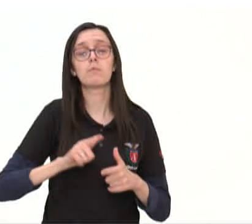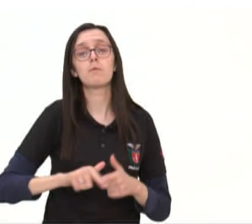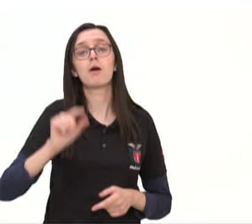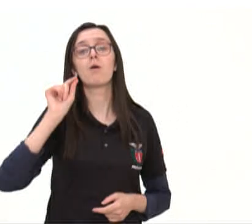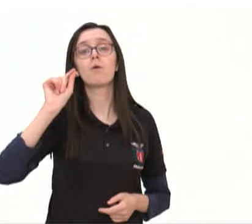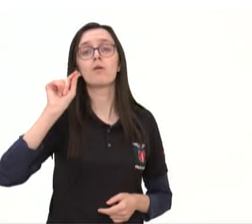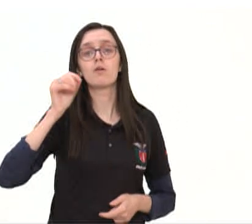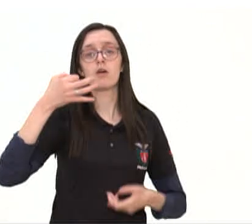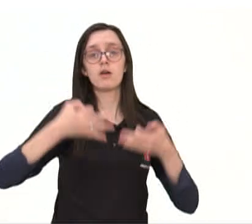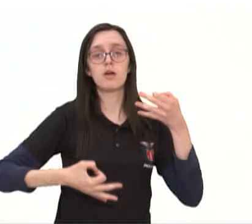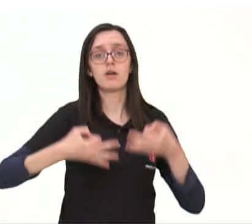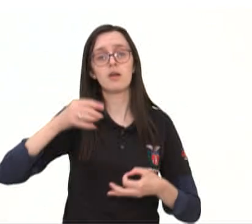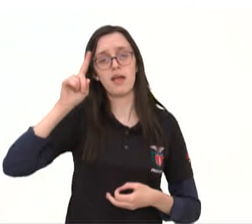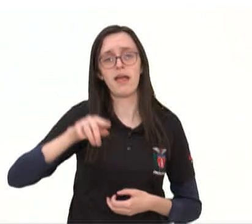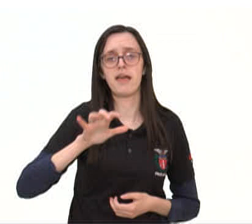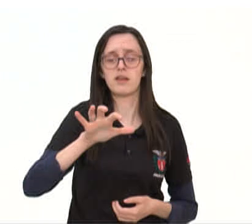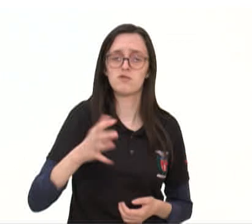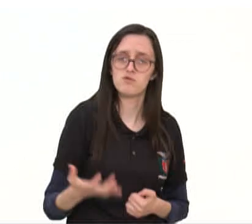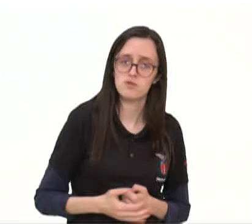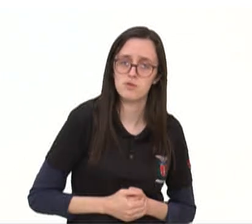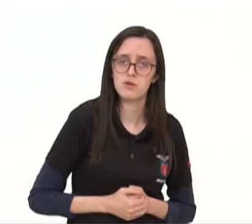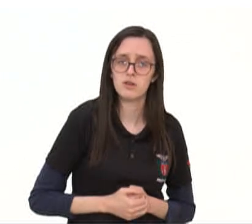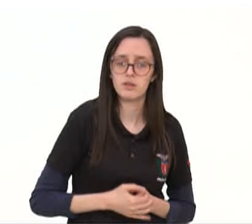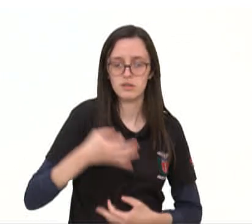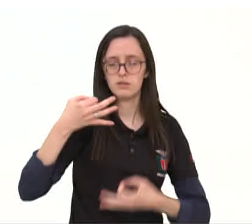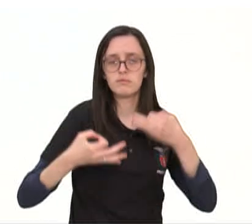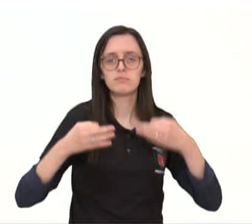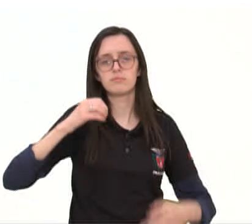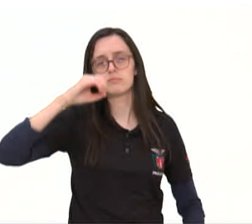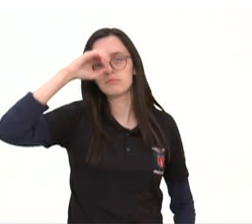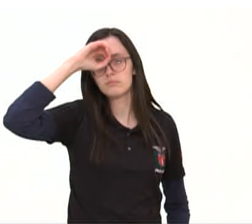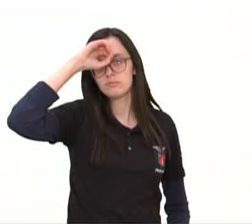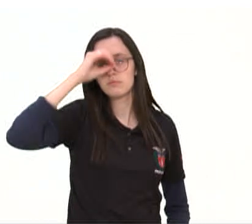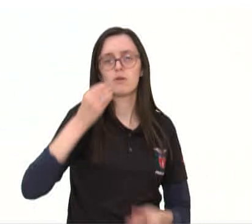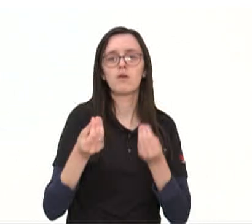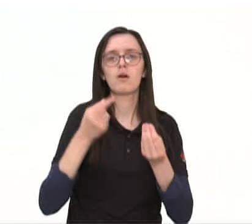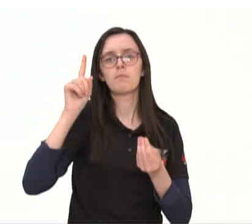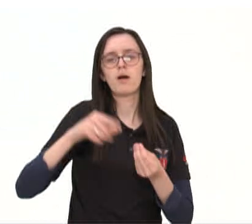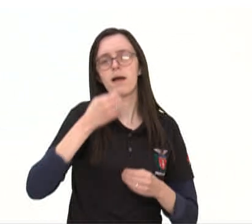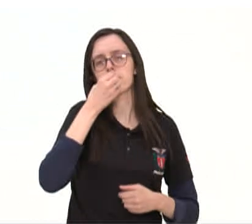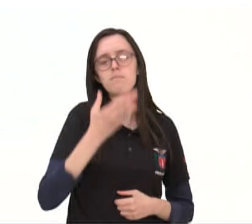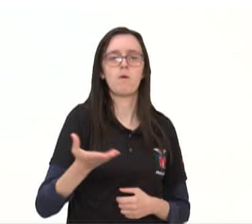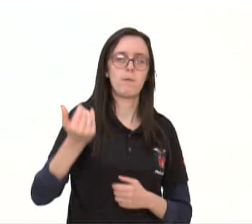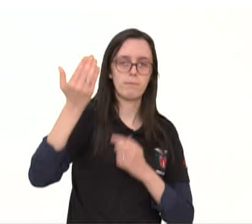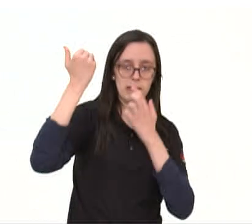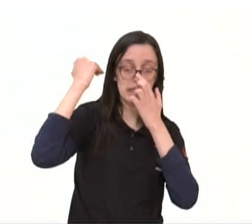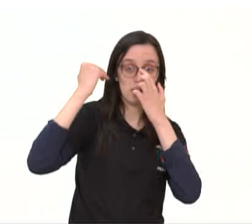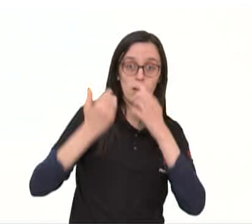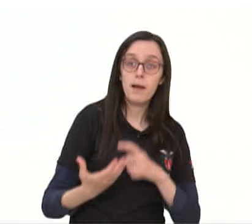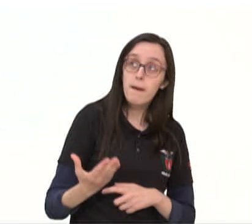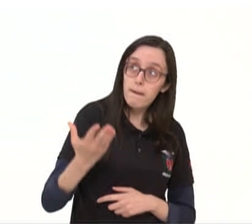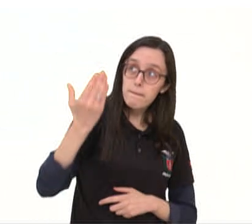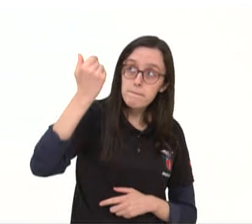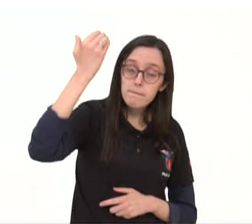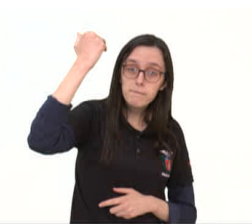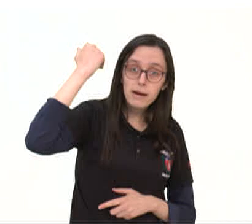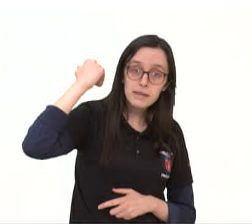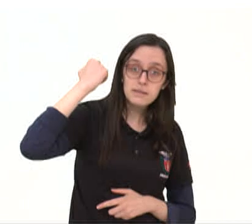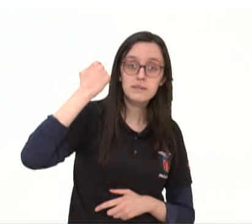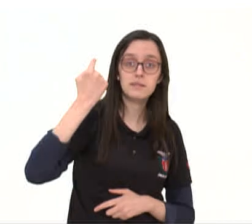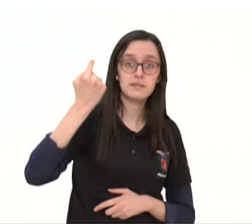com o promotor era esse. Ele não sabia como era bom o passado que